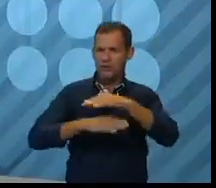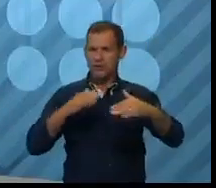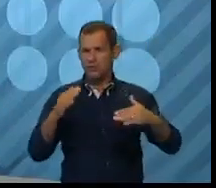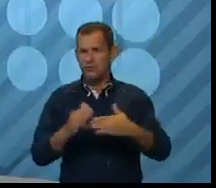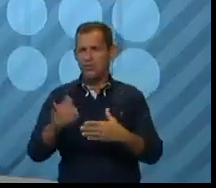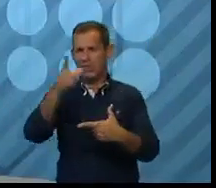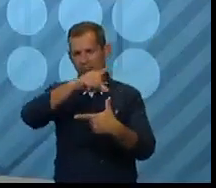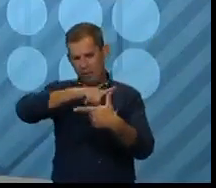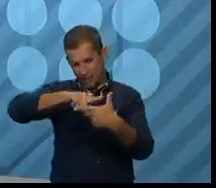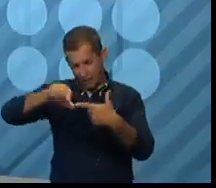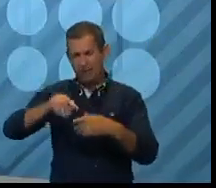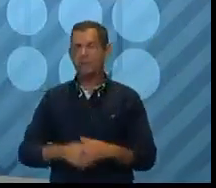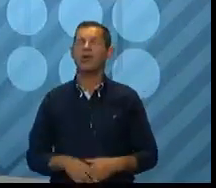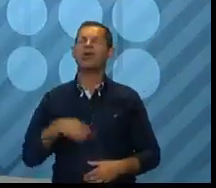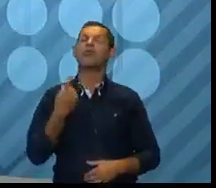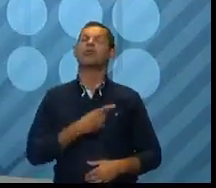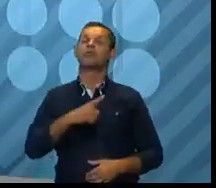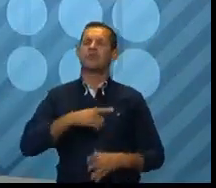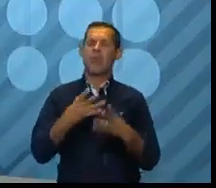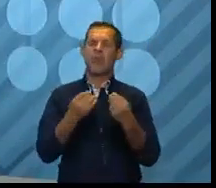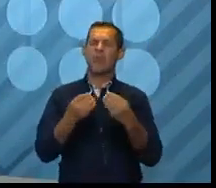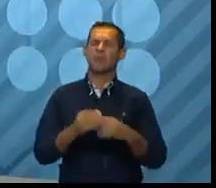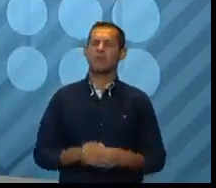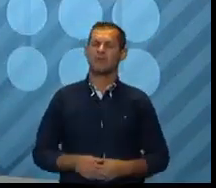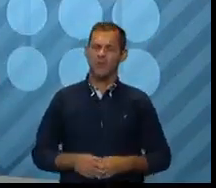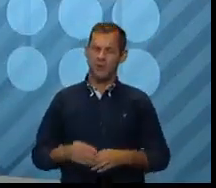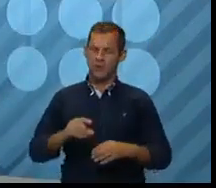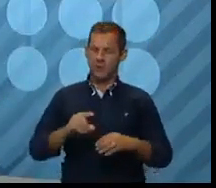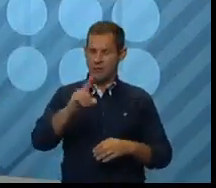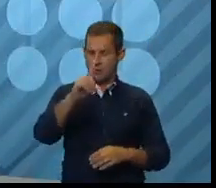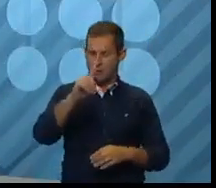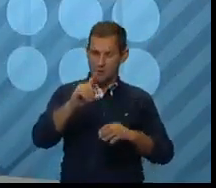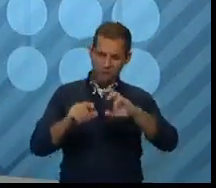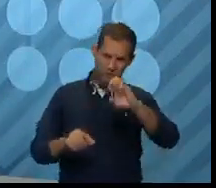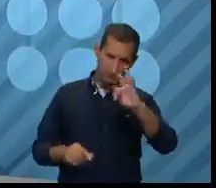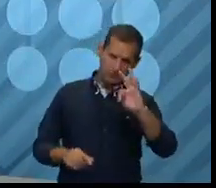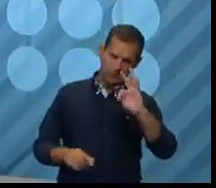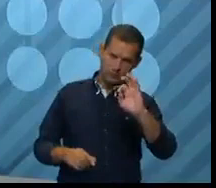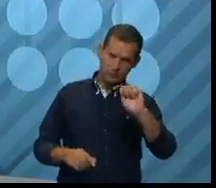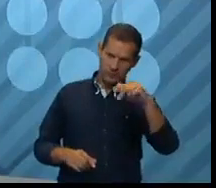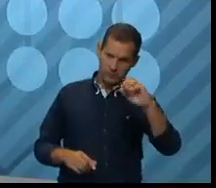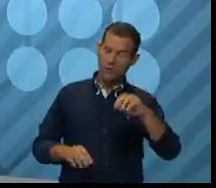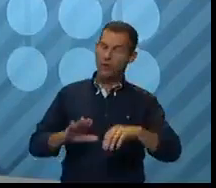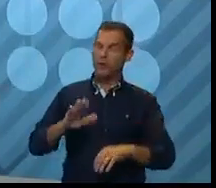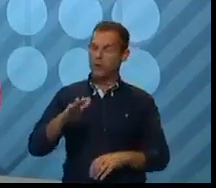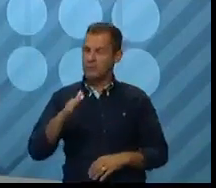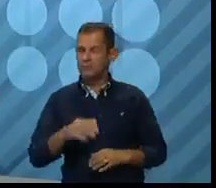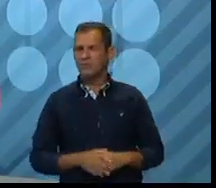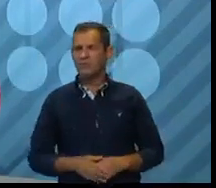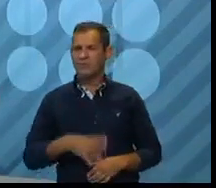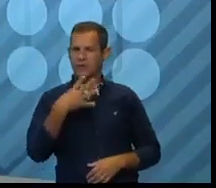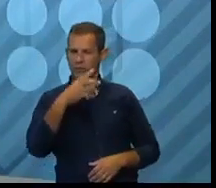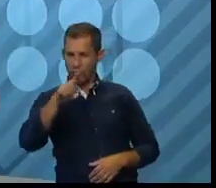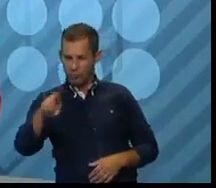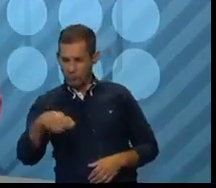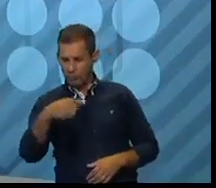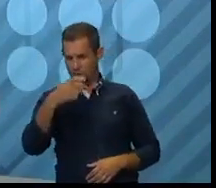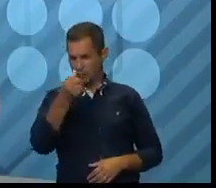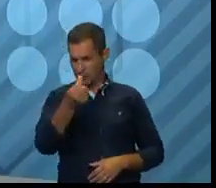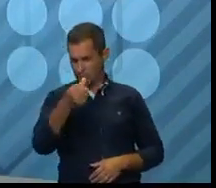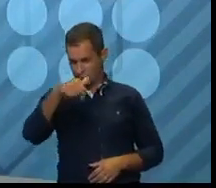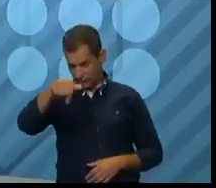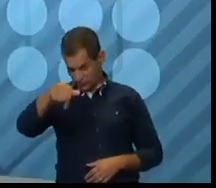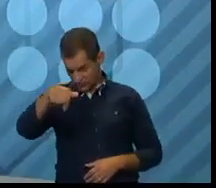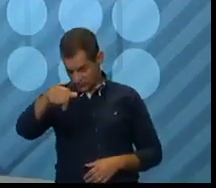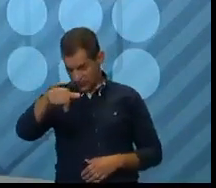todas essas áreas, né? Porque nós teríamos muitos retângulos. Mas a aproximação, ela giraria ali em torno de